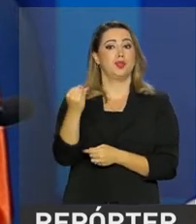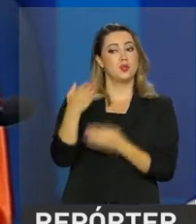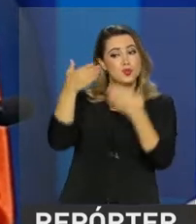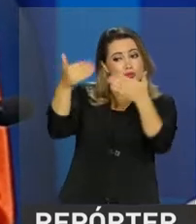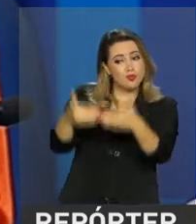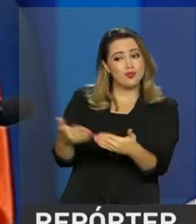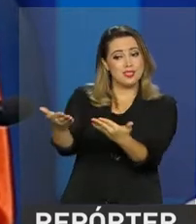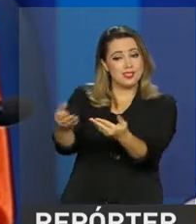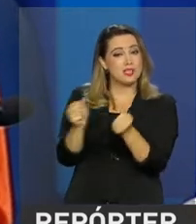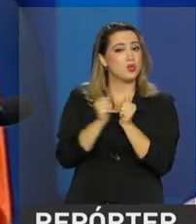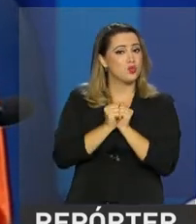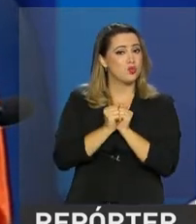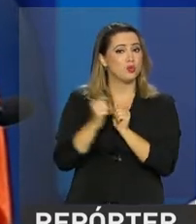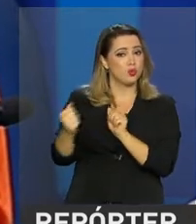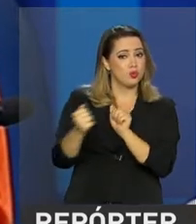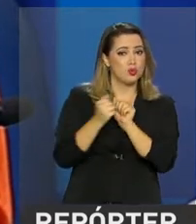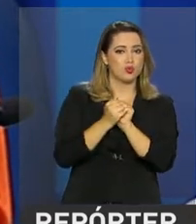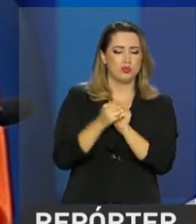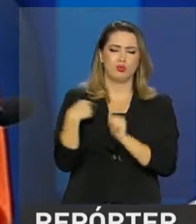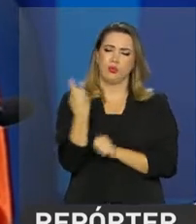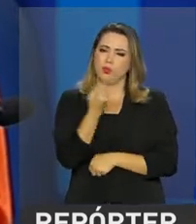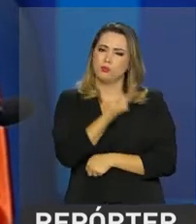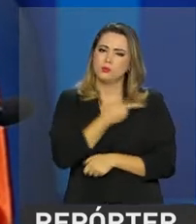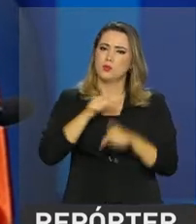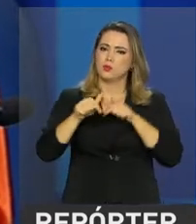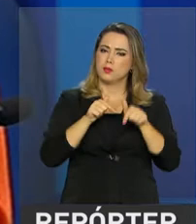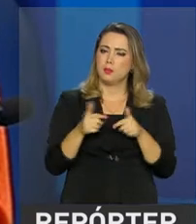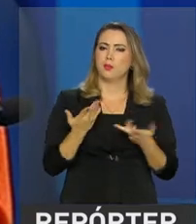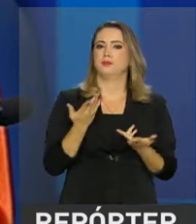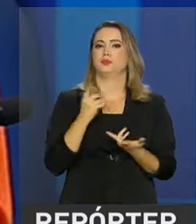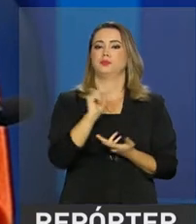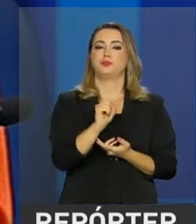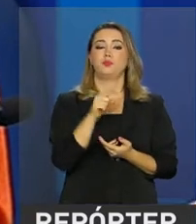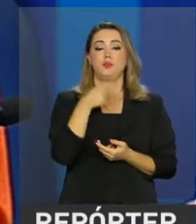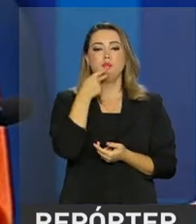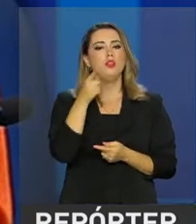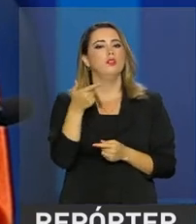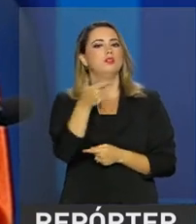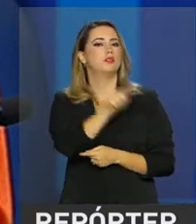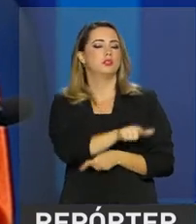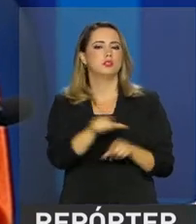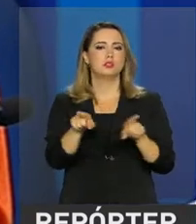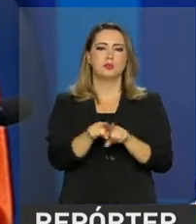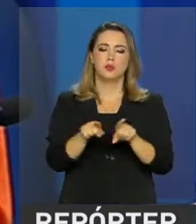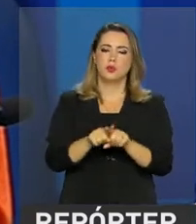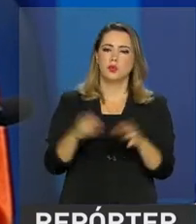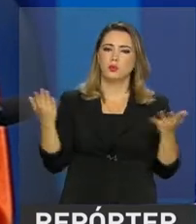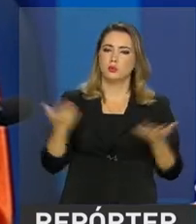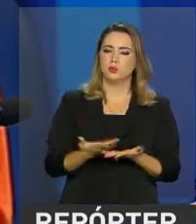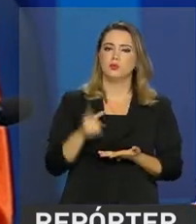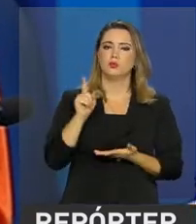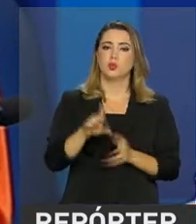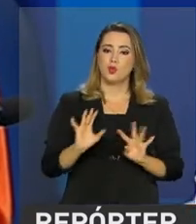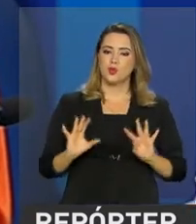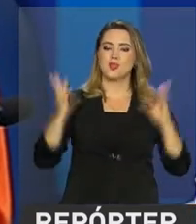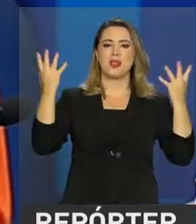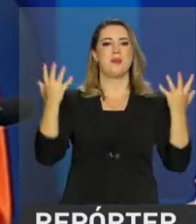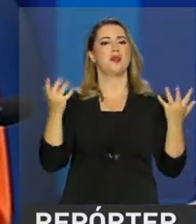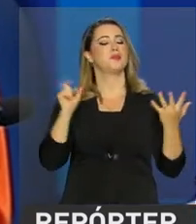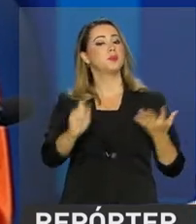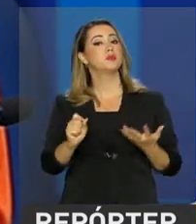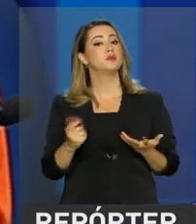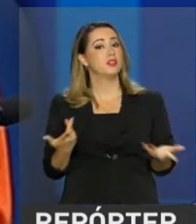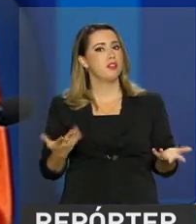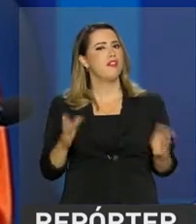sua presença nesses momentos de trabalho. E quero dizer que hoje também é um momento de celebração,